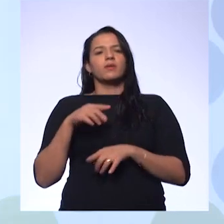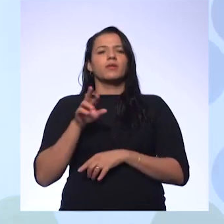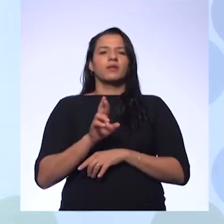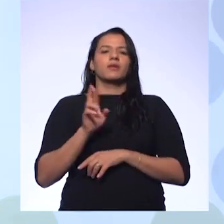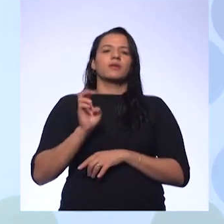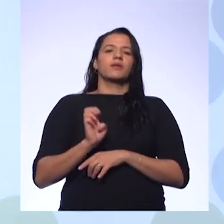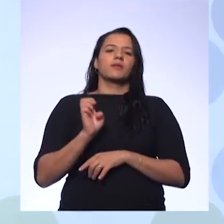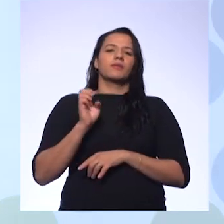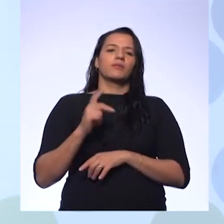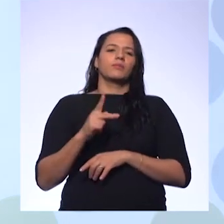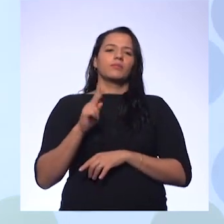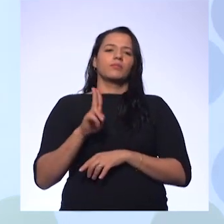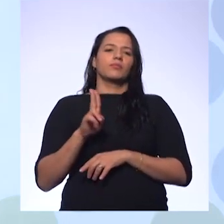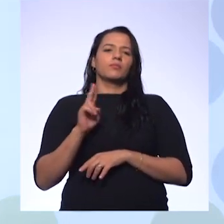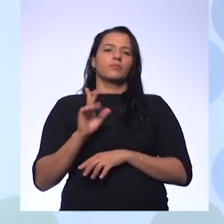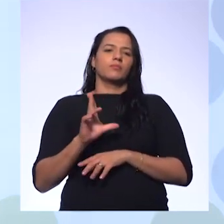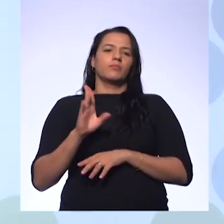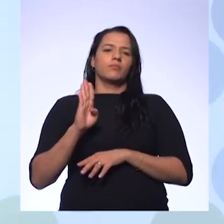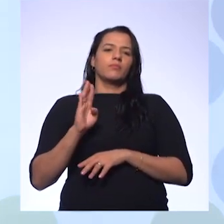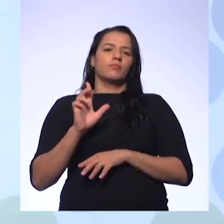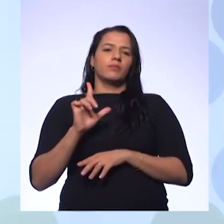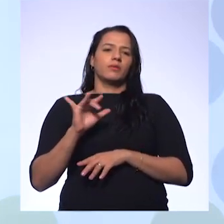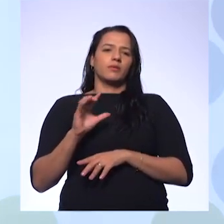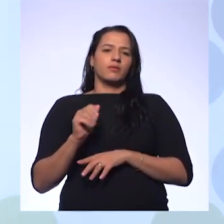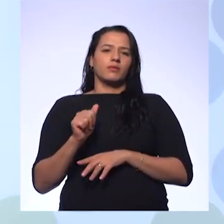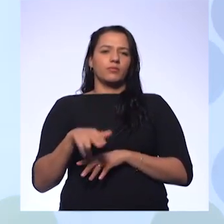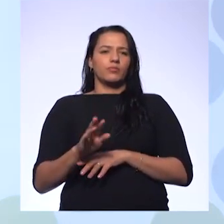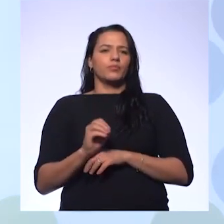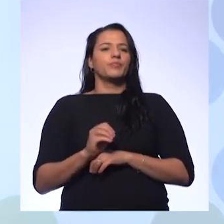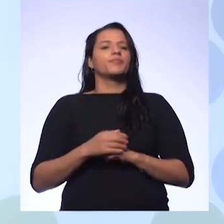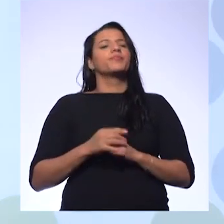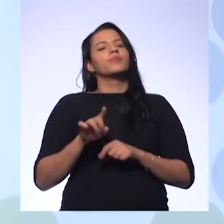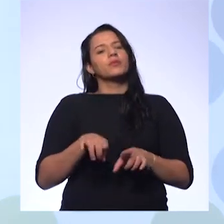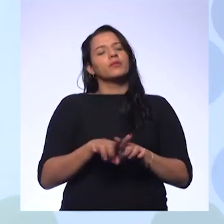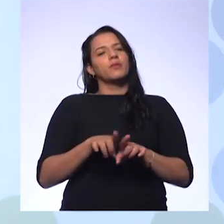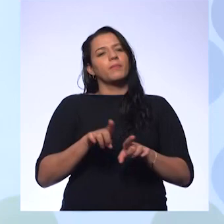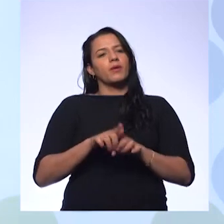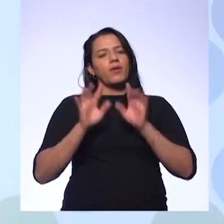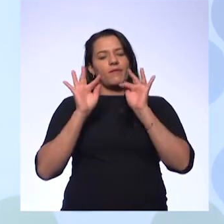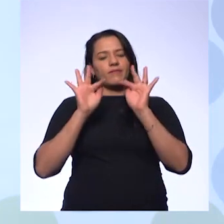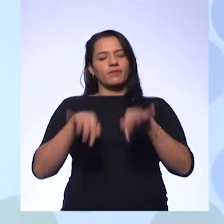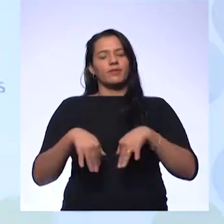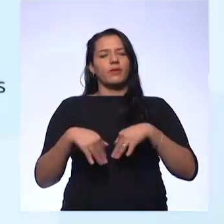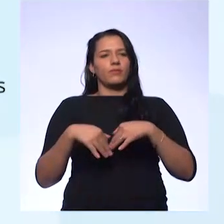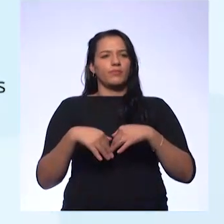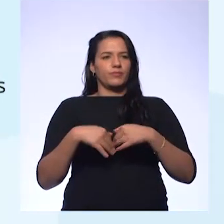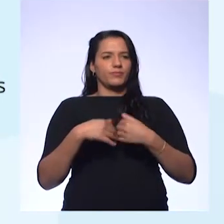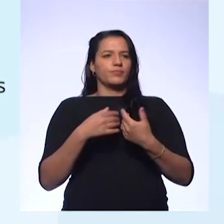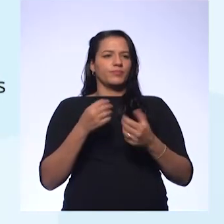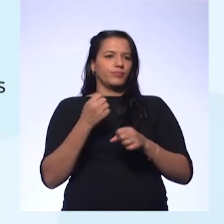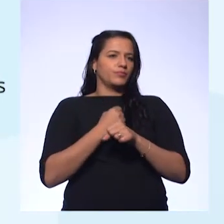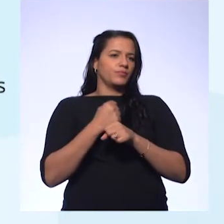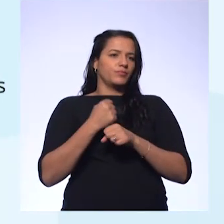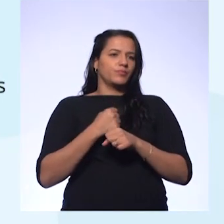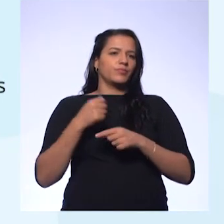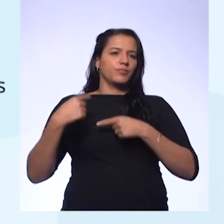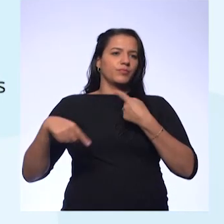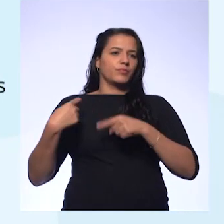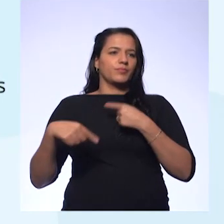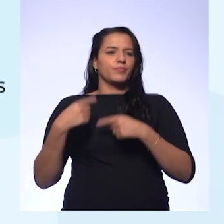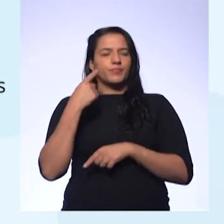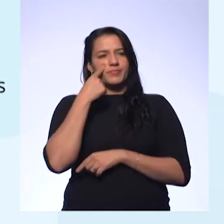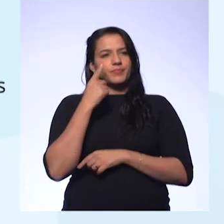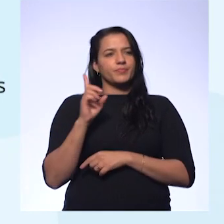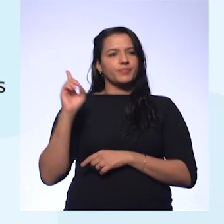a gente já conhece esse processo também, que remonta ao fim do Império Brasileiro, tá? Continuando na nossa